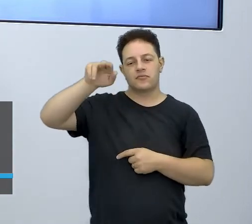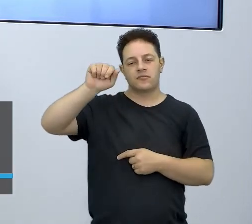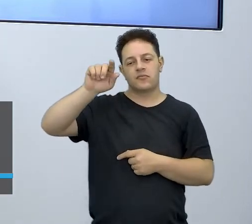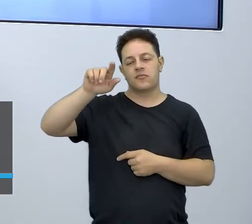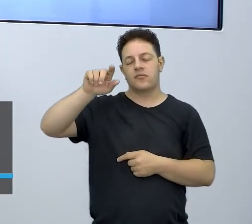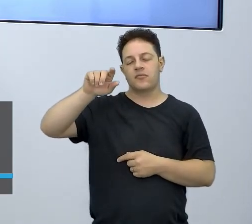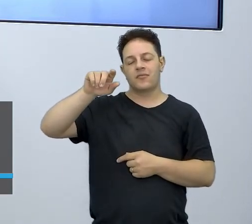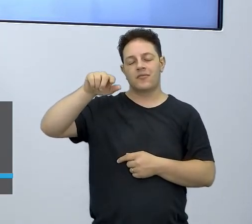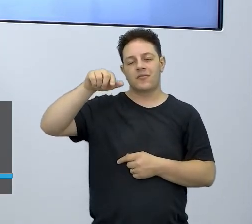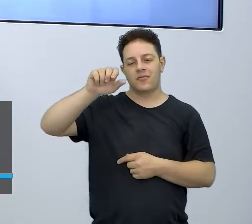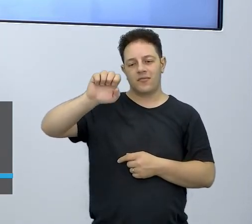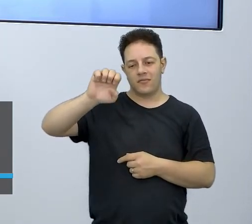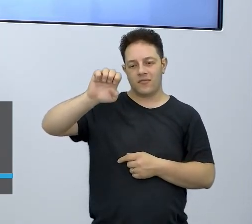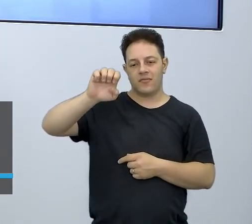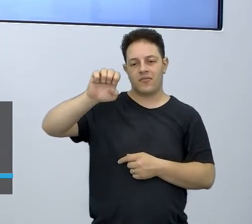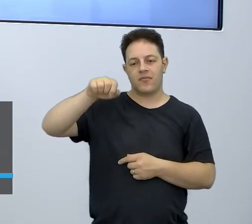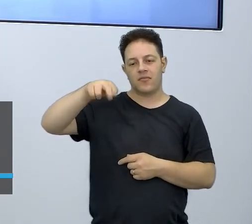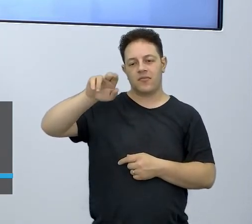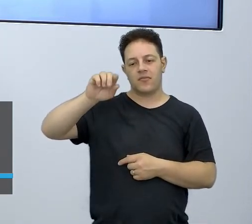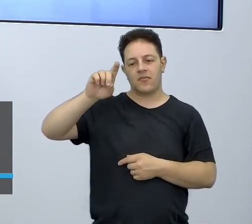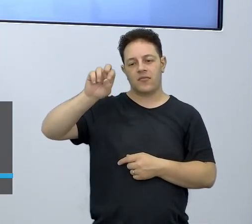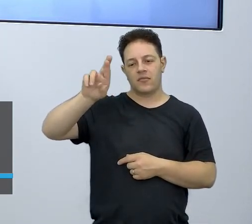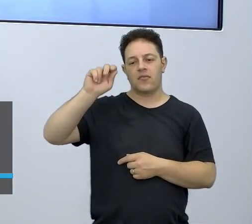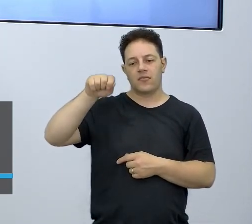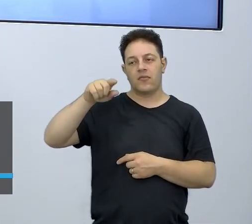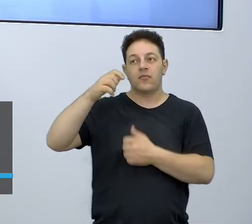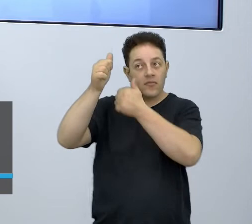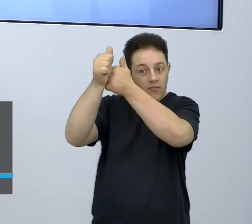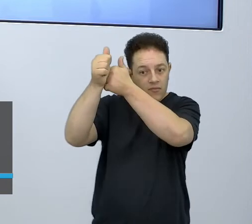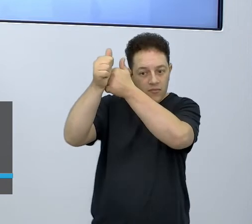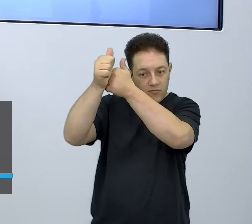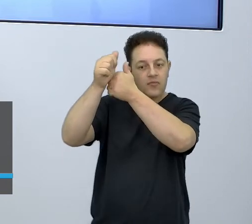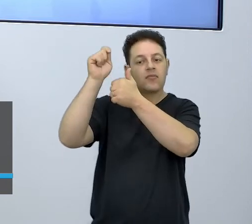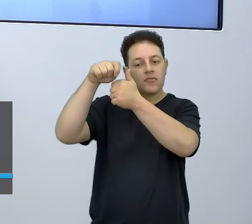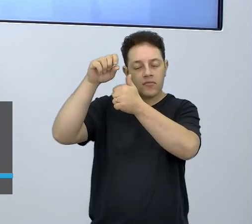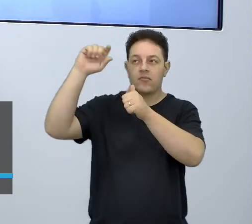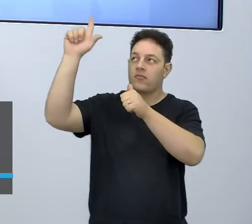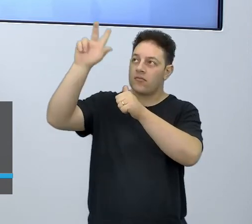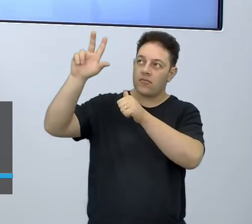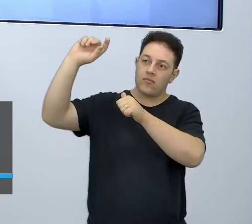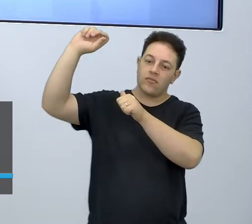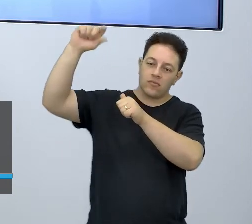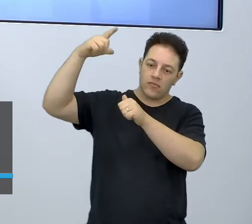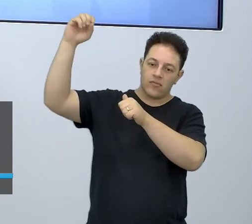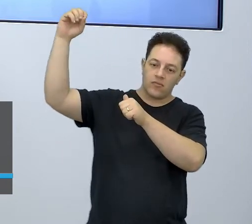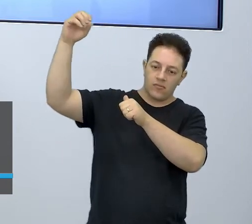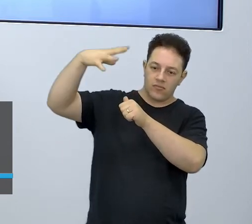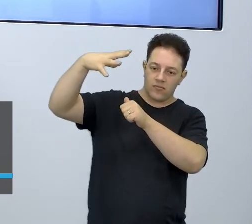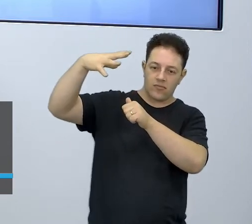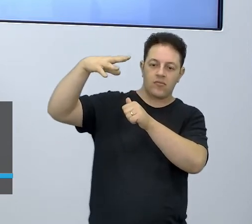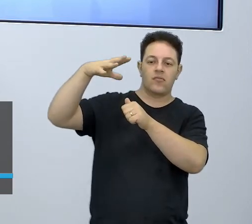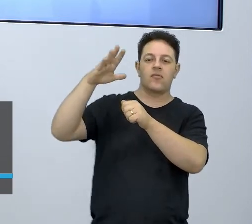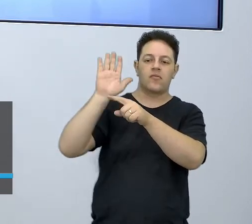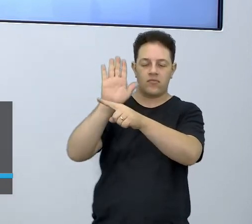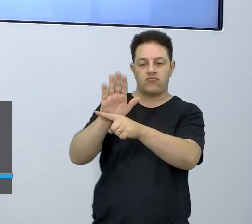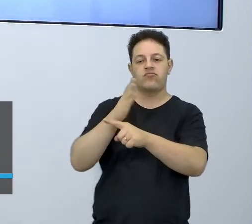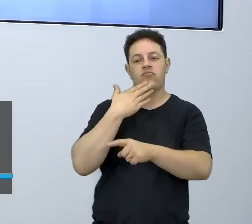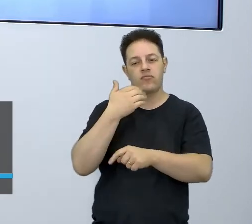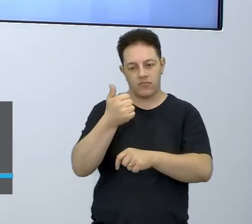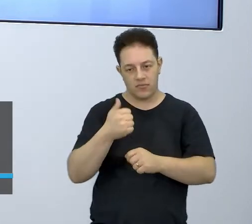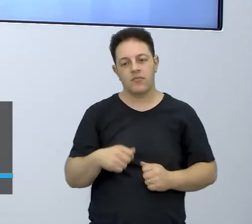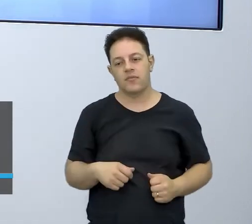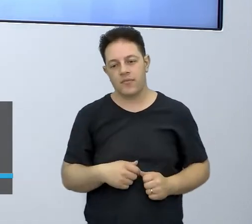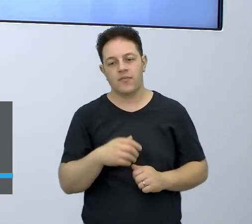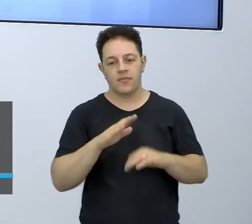seja muito, mas muito propício mesmo a iluminação com a lâmpada de Moser, né? Porque a gente tem aí